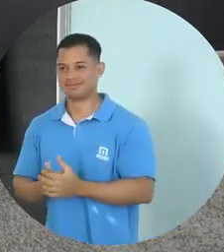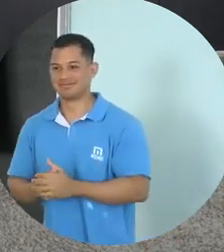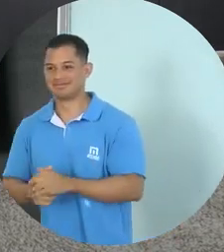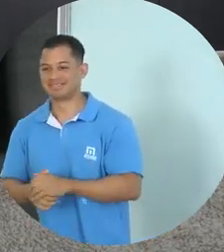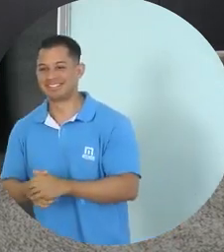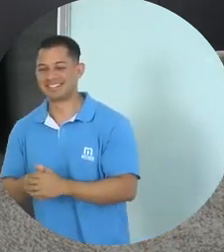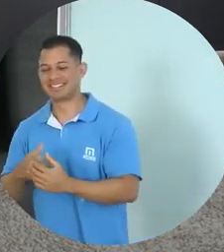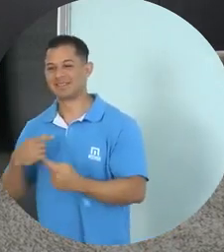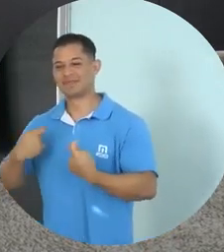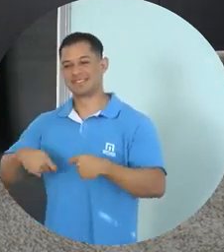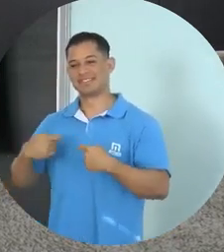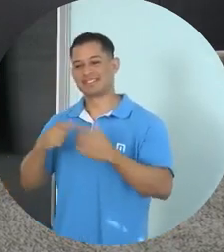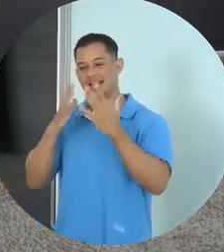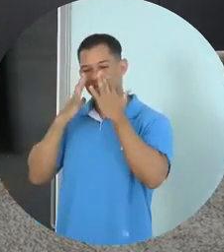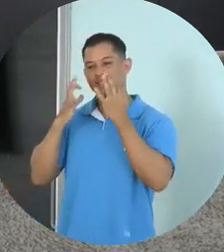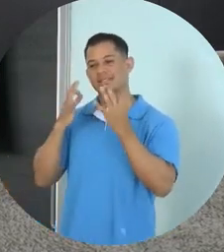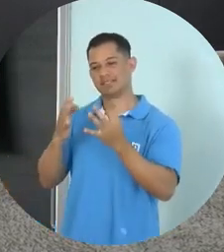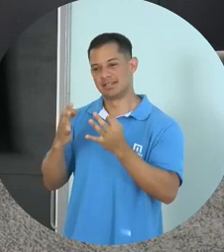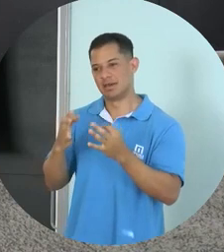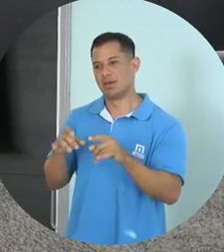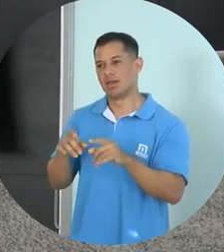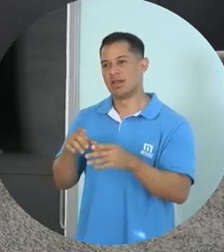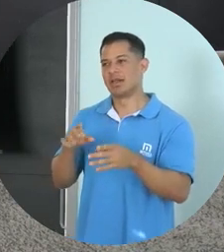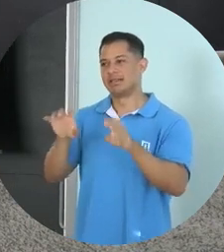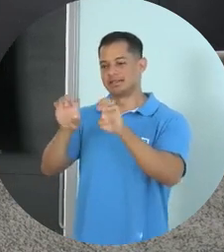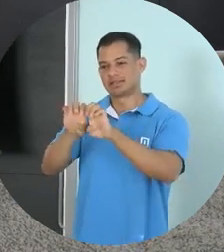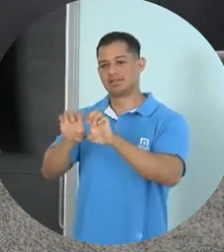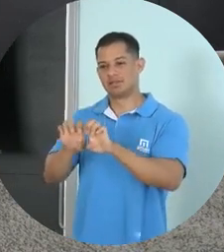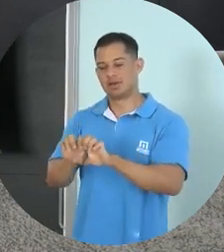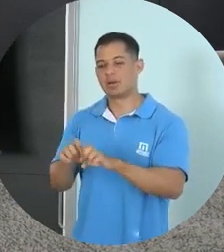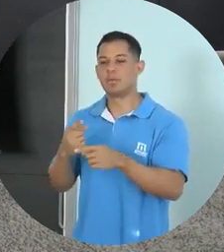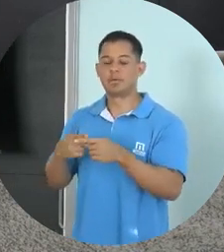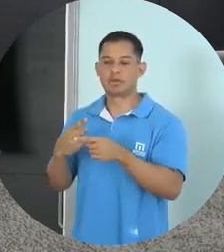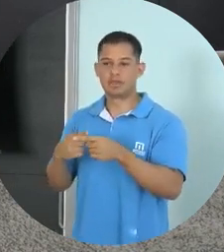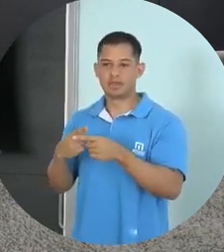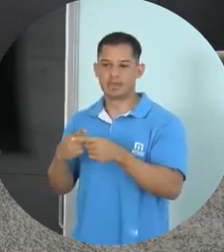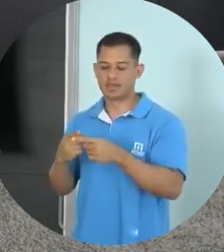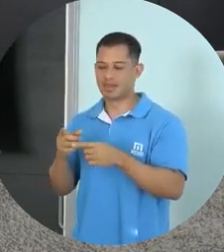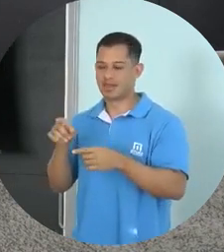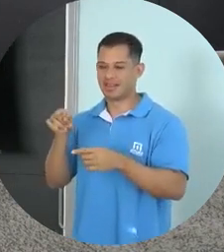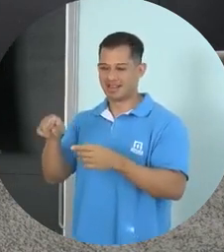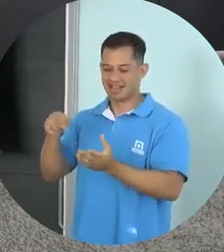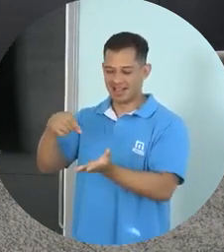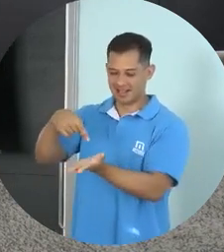gente tem que estar sempre atento também na parte estrutural, para que a armação que esteja lá,